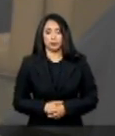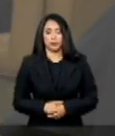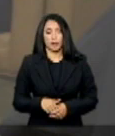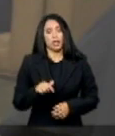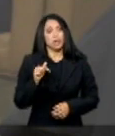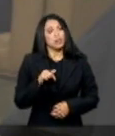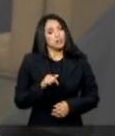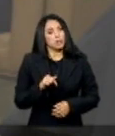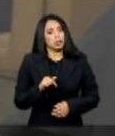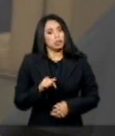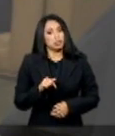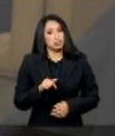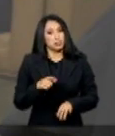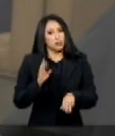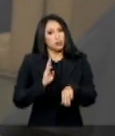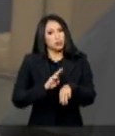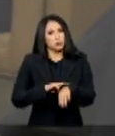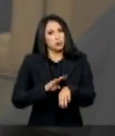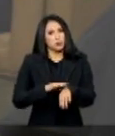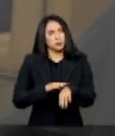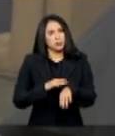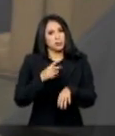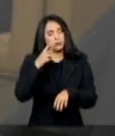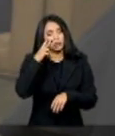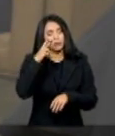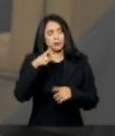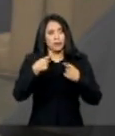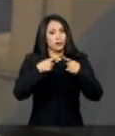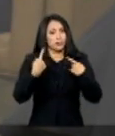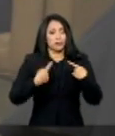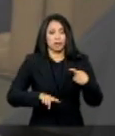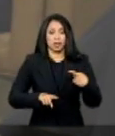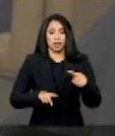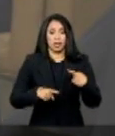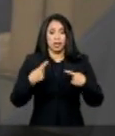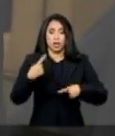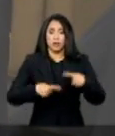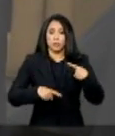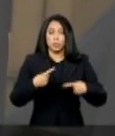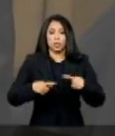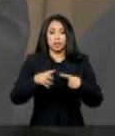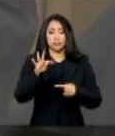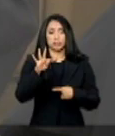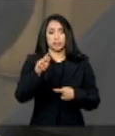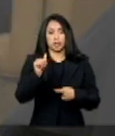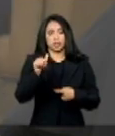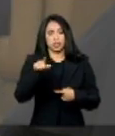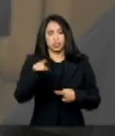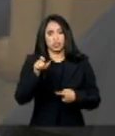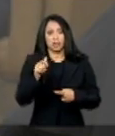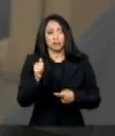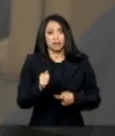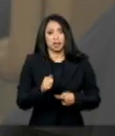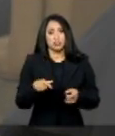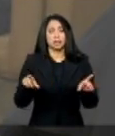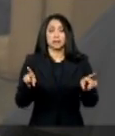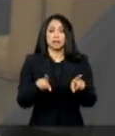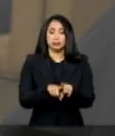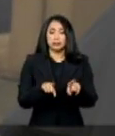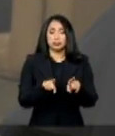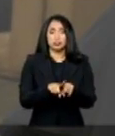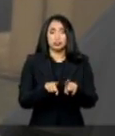no momento aquela subverte essa política tarifária ela também está faltando o